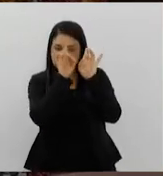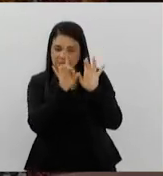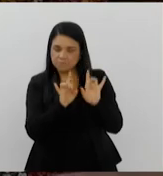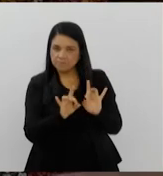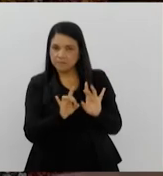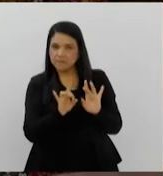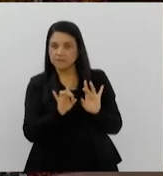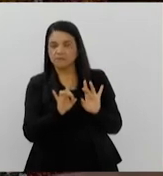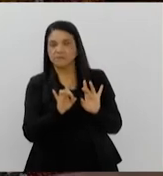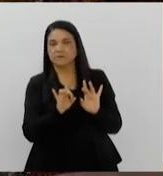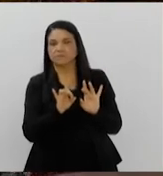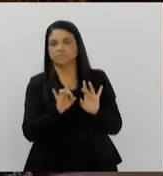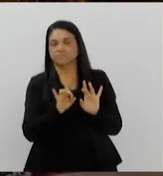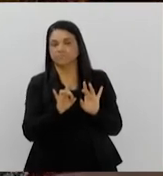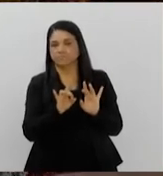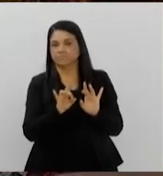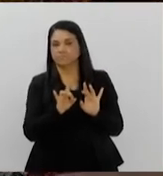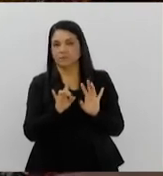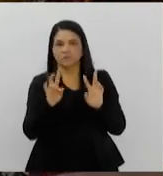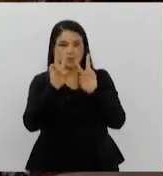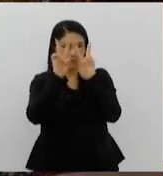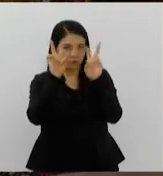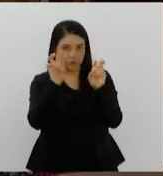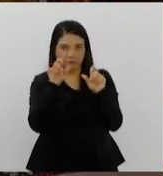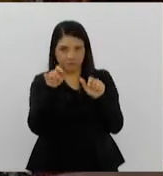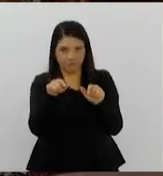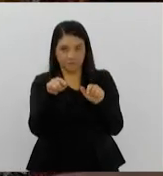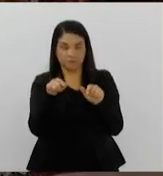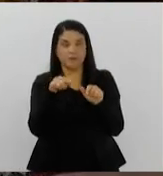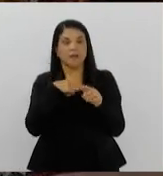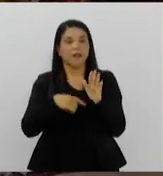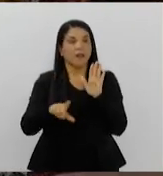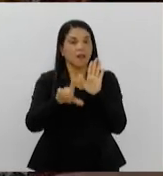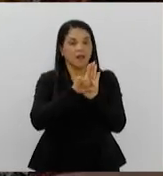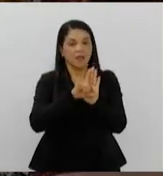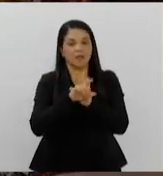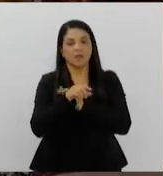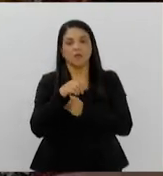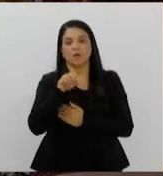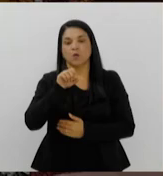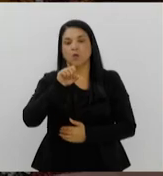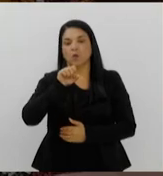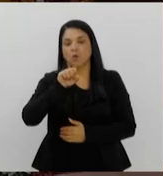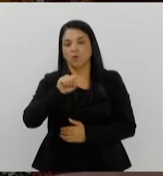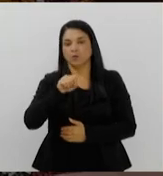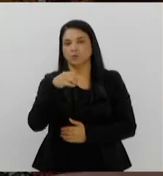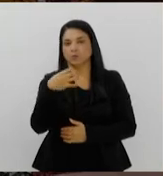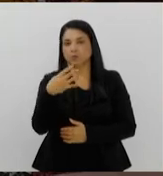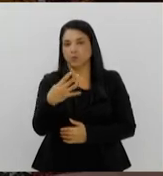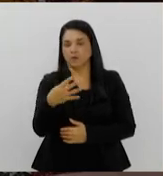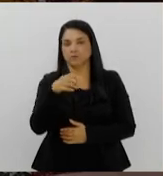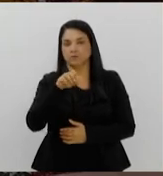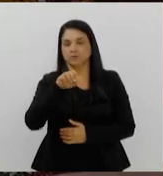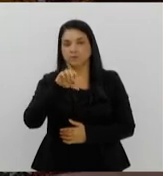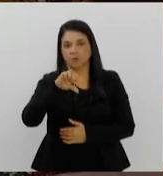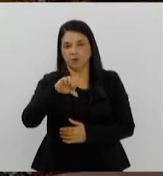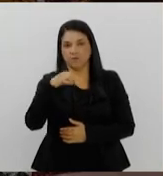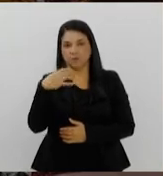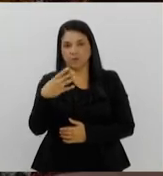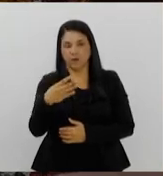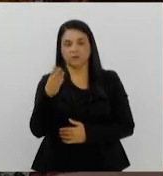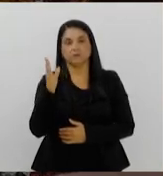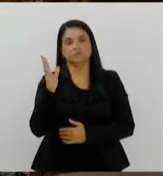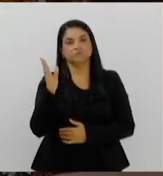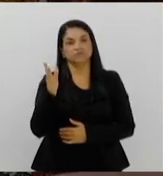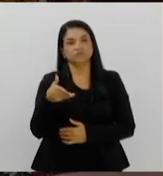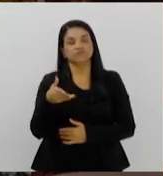específica sobre essa matéria, que é a Lei 8494, de 30 de agosto de 2019,